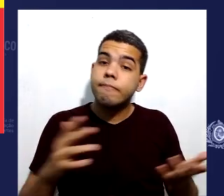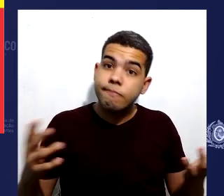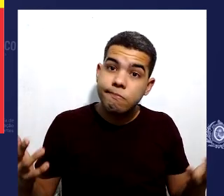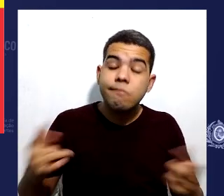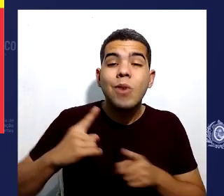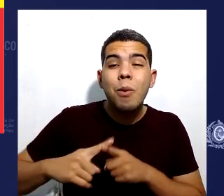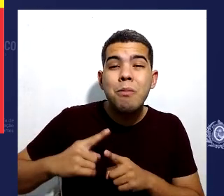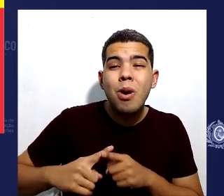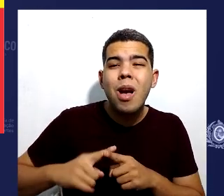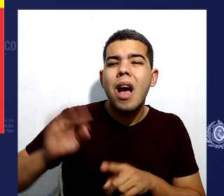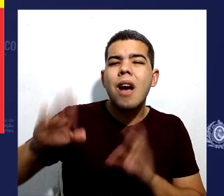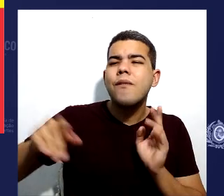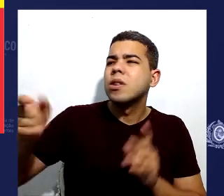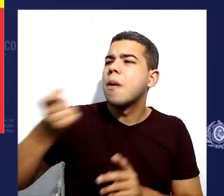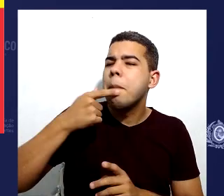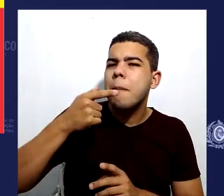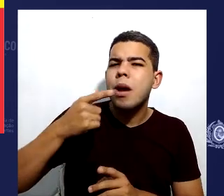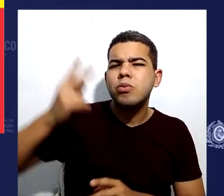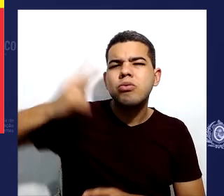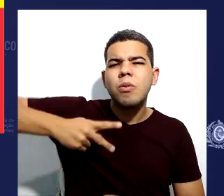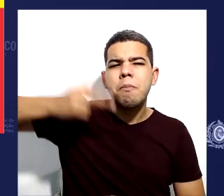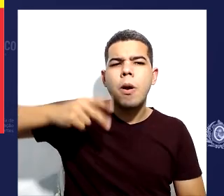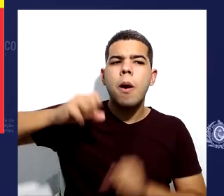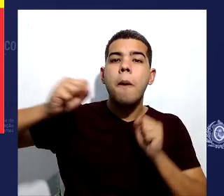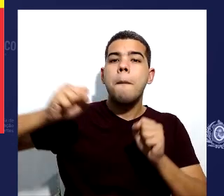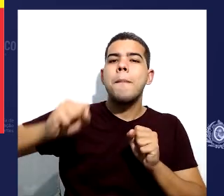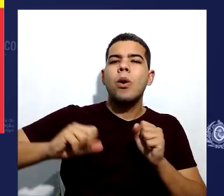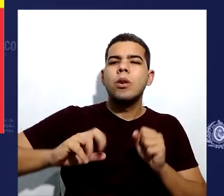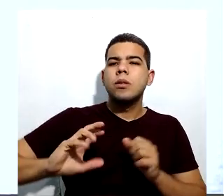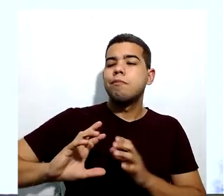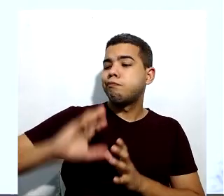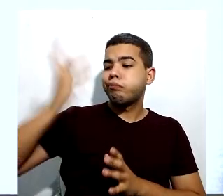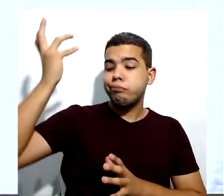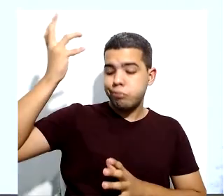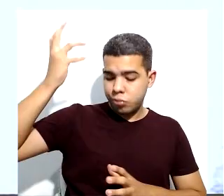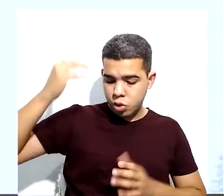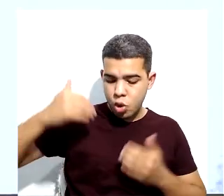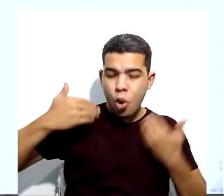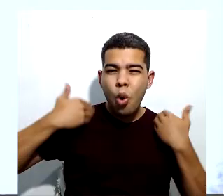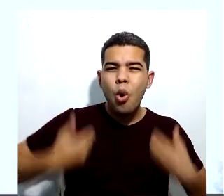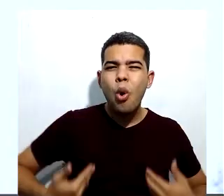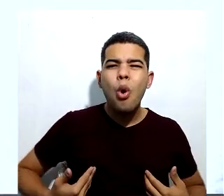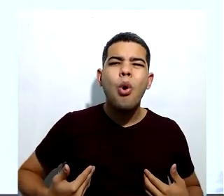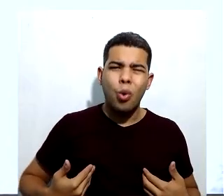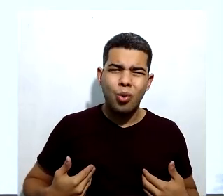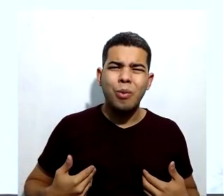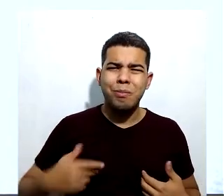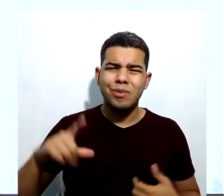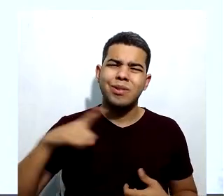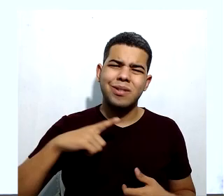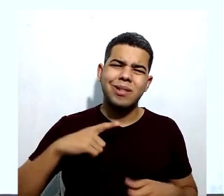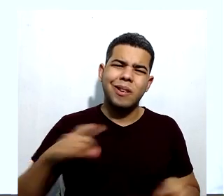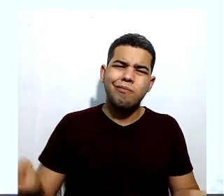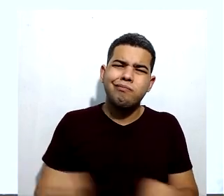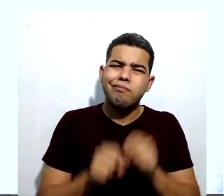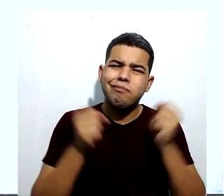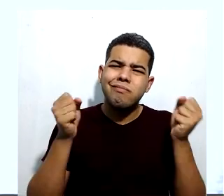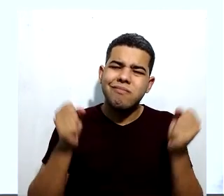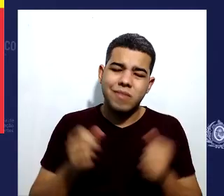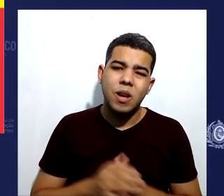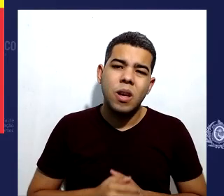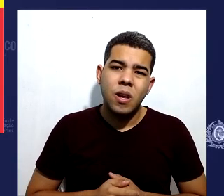reações não esperadas dentro do seu organismo. E aí vai causar, de certa forma,